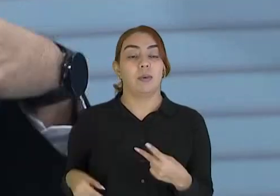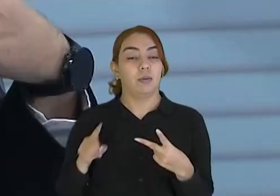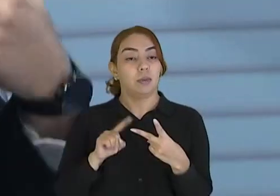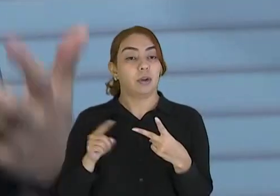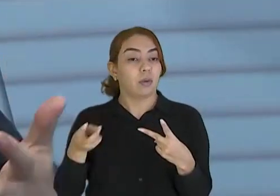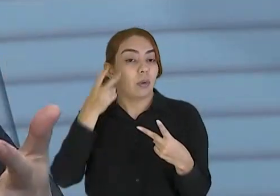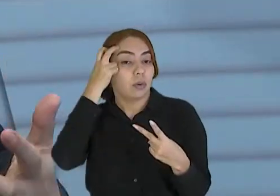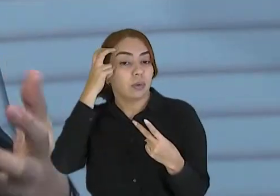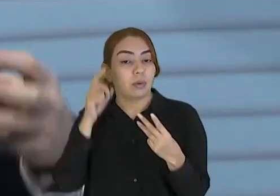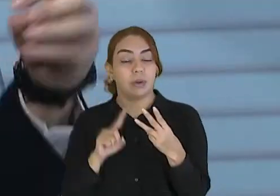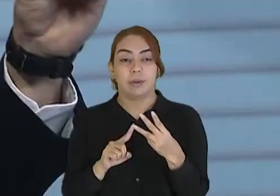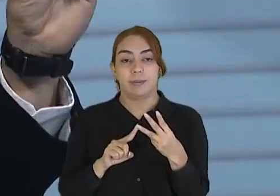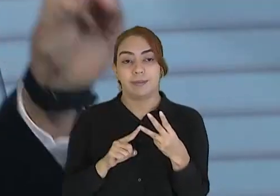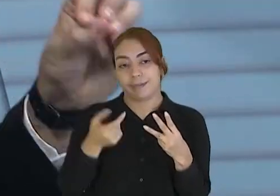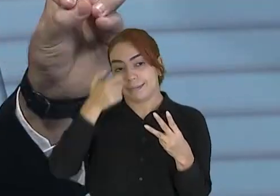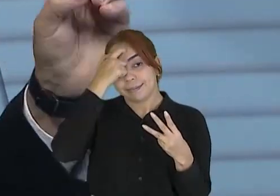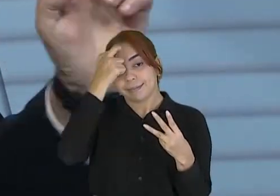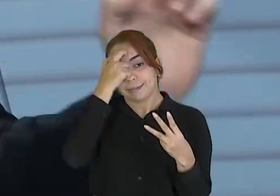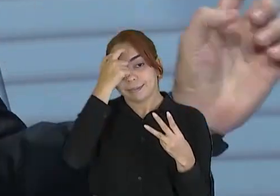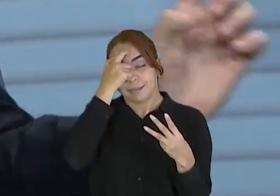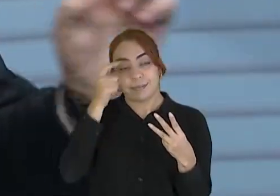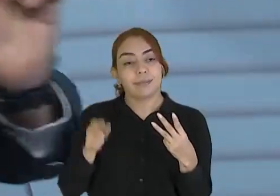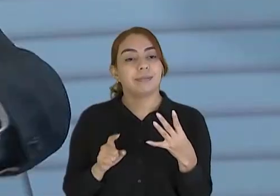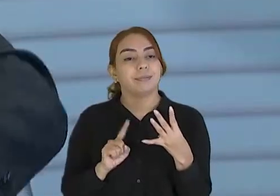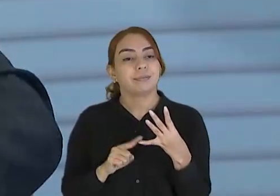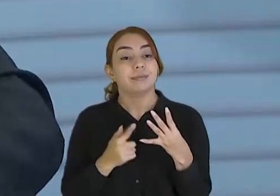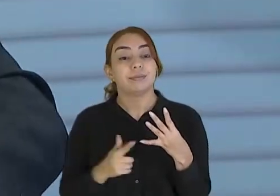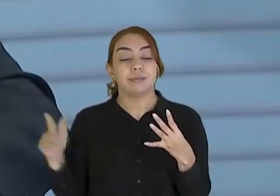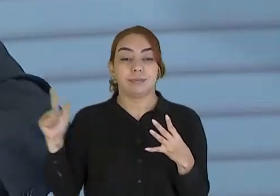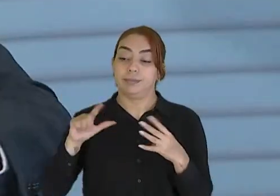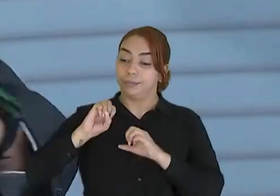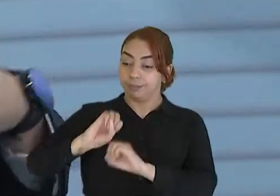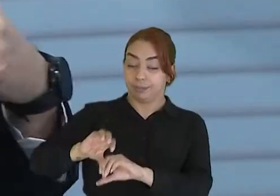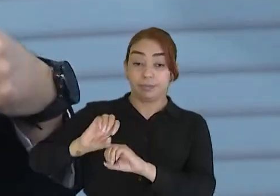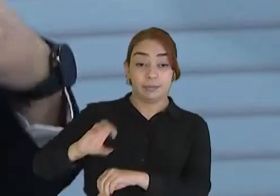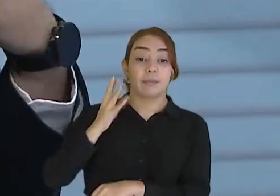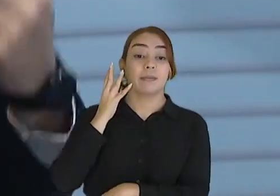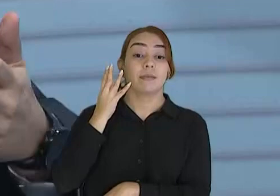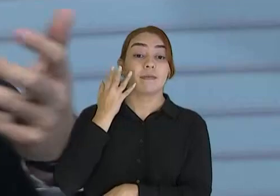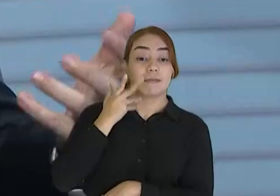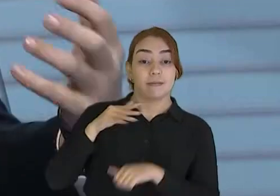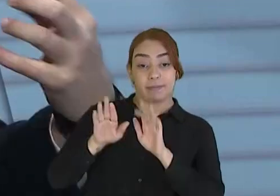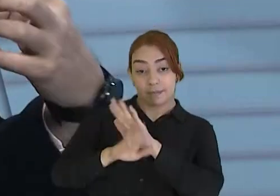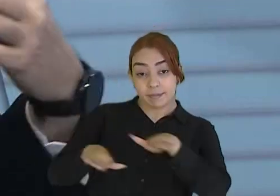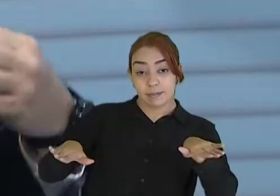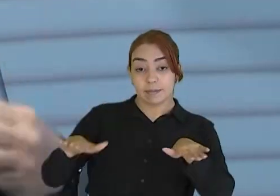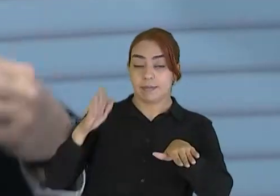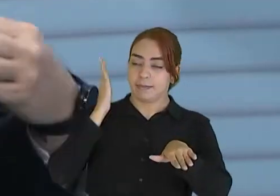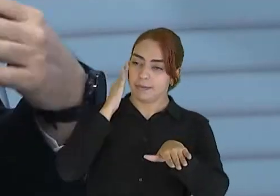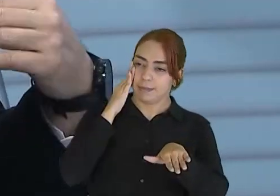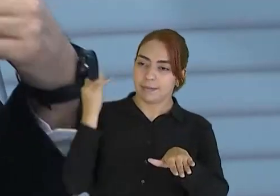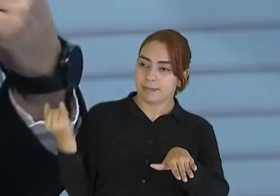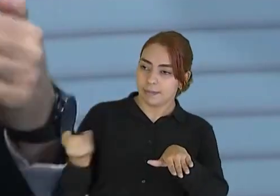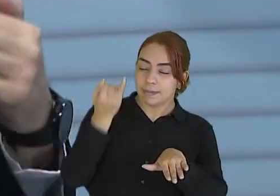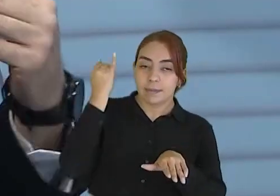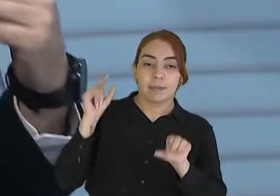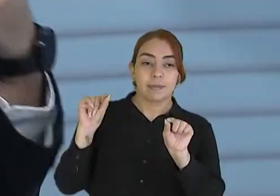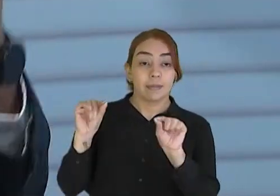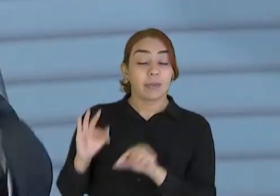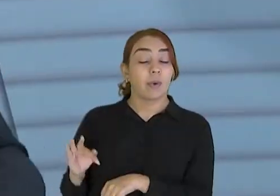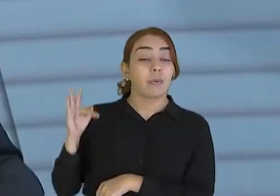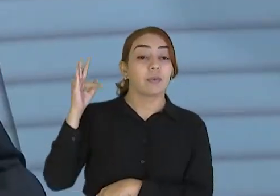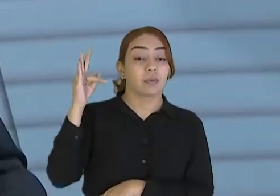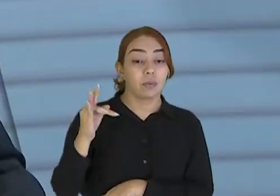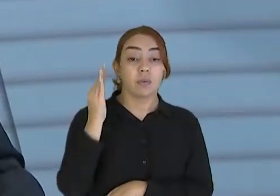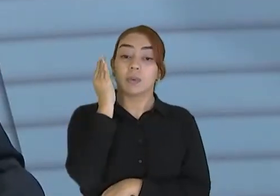sobre educação ambiental. Nós temos ações também voltadas para crianças também, para elas entenderem a importância, porque, querendo ou não, elas vão ser o futuro, elas têm que